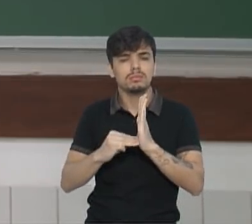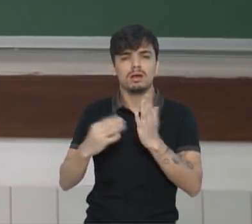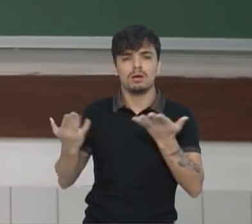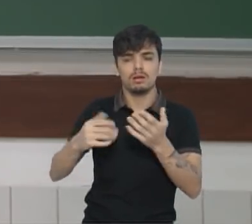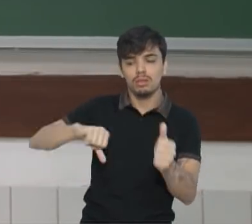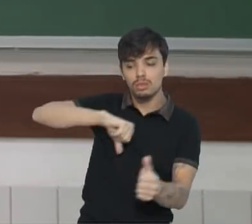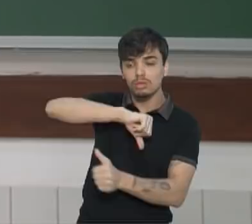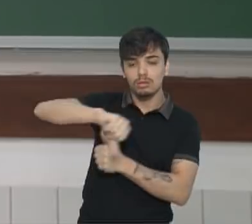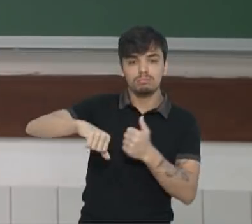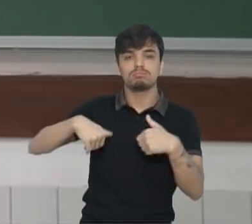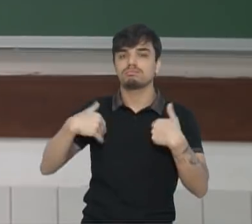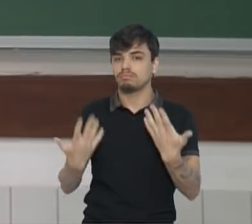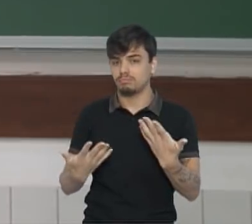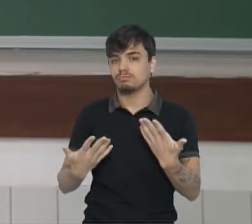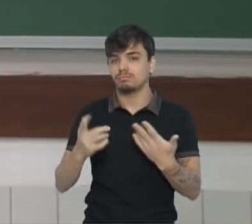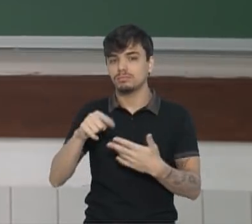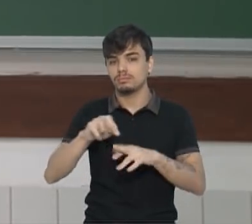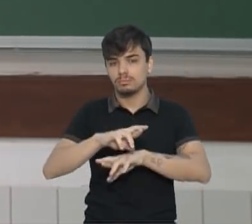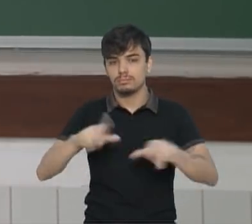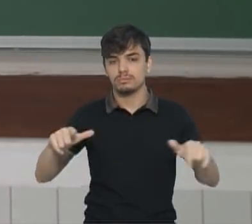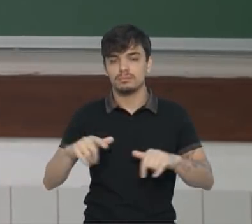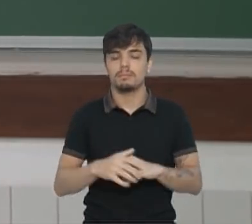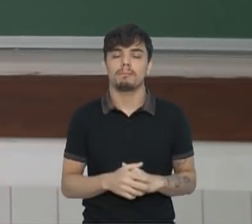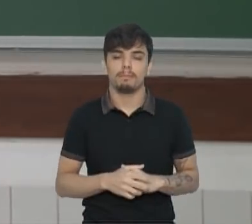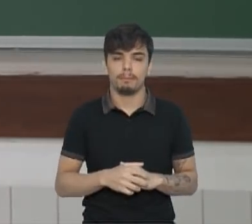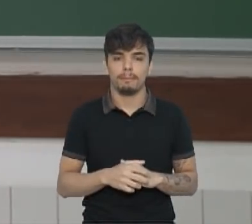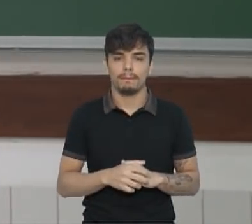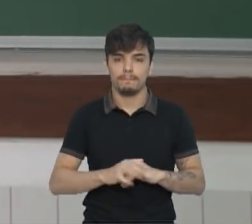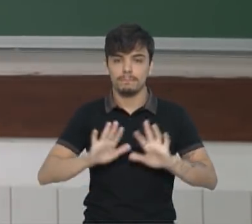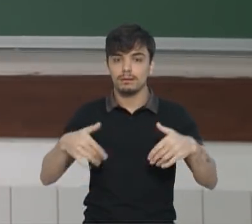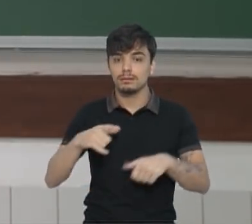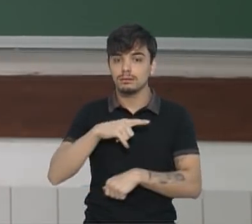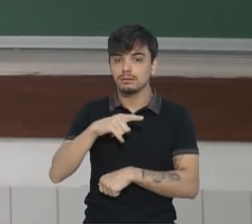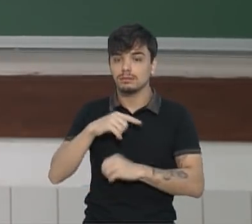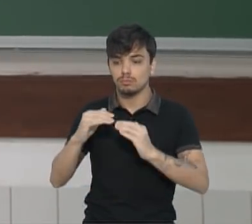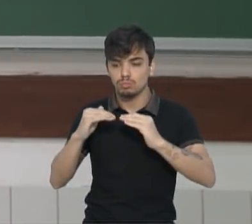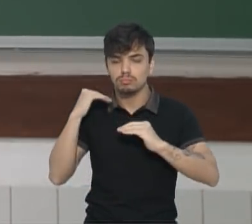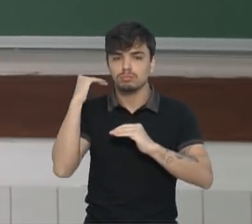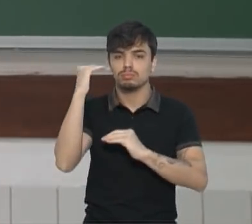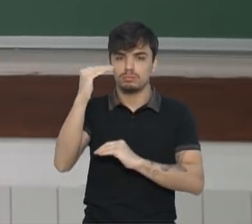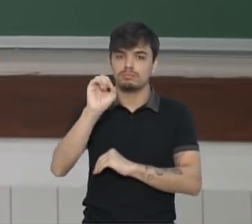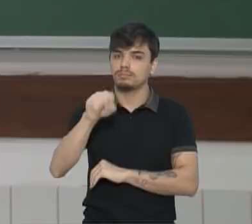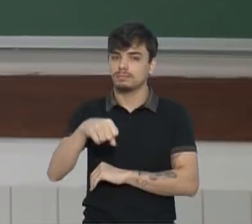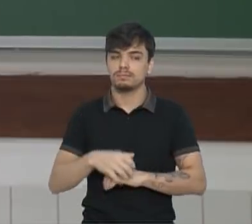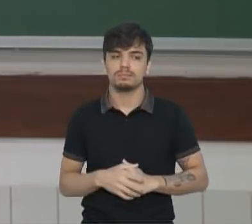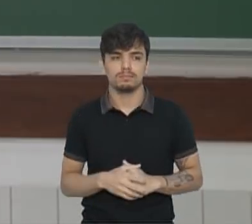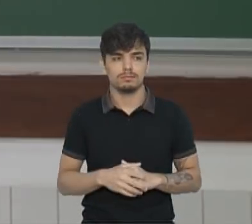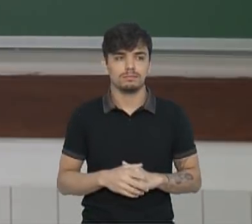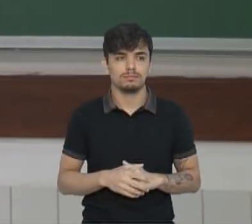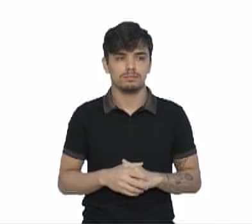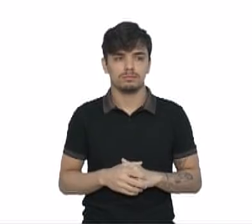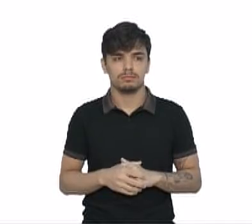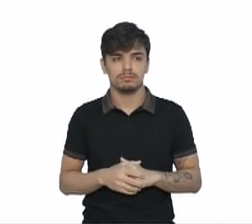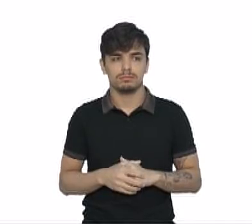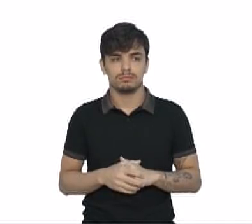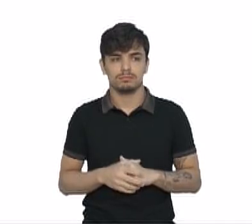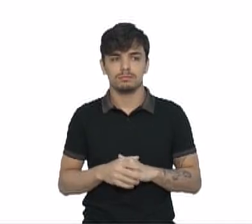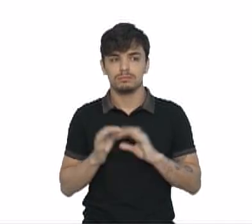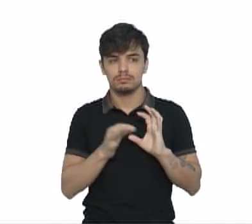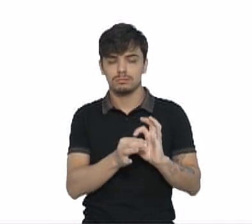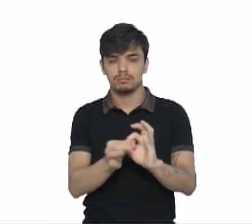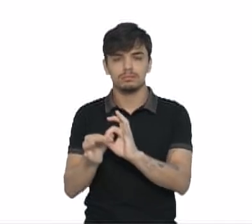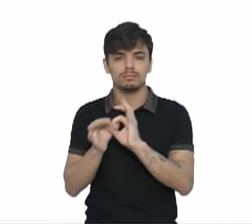aquilo para os romanos era muito diferente. Tá? Então eles tinham uma superioridade bélica sim. Tá? A cumplicidade da massa